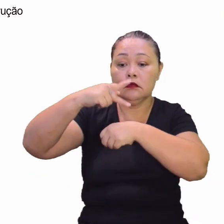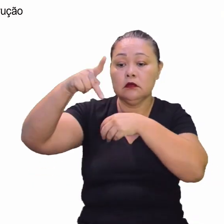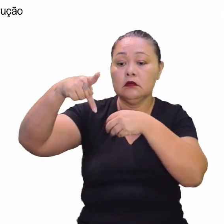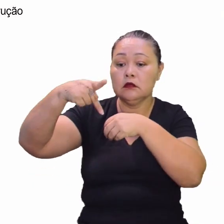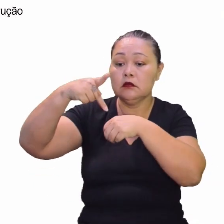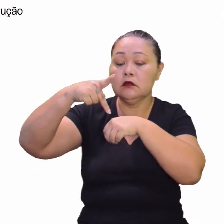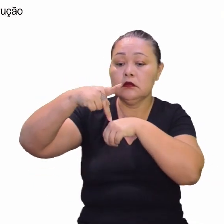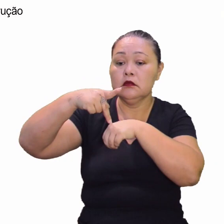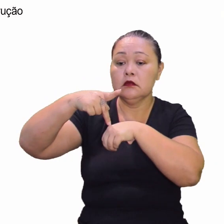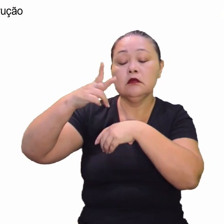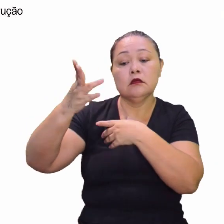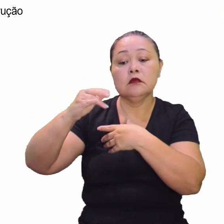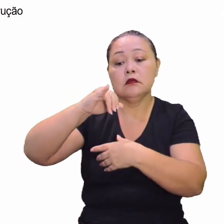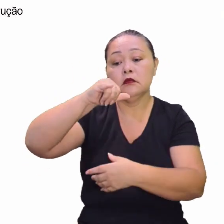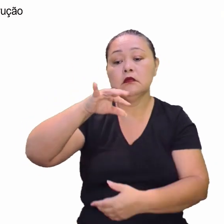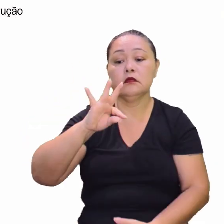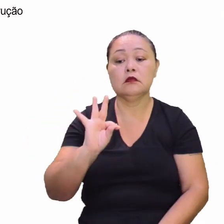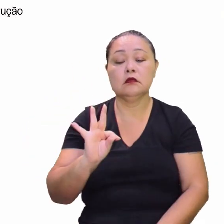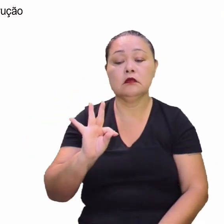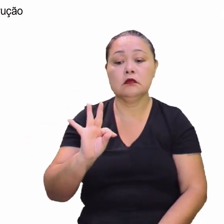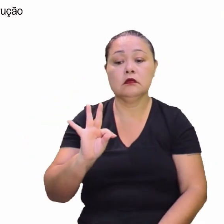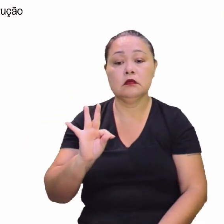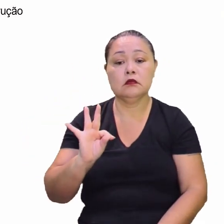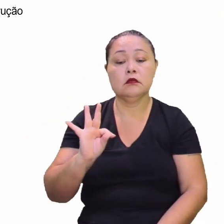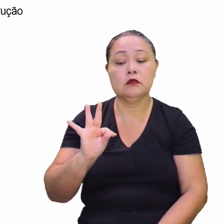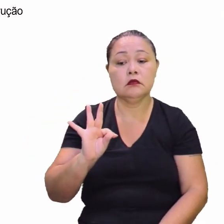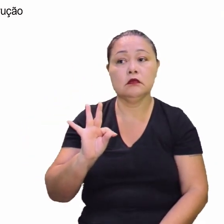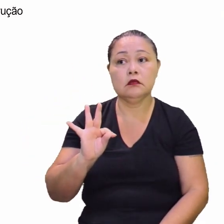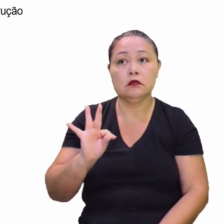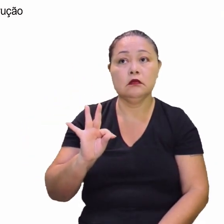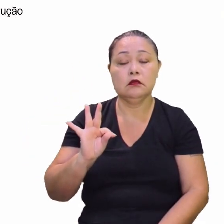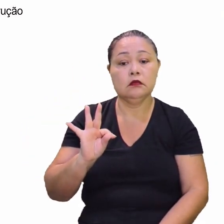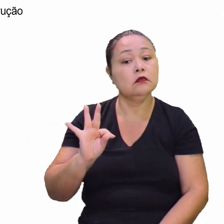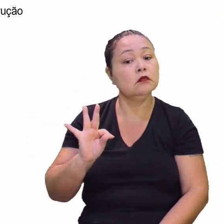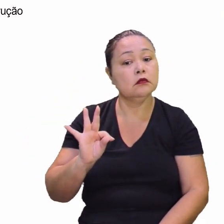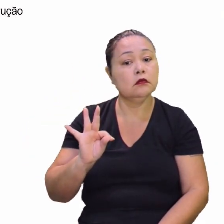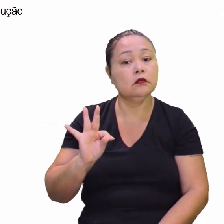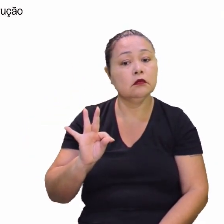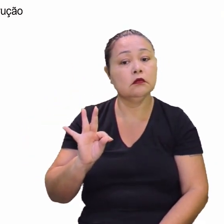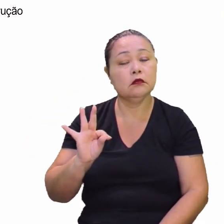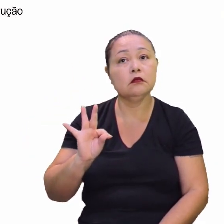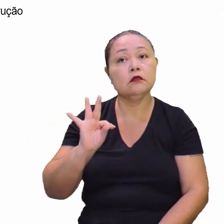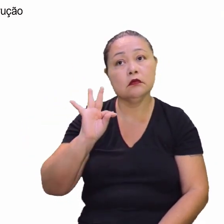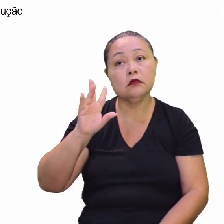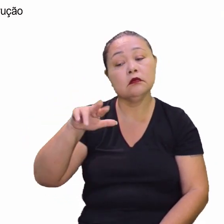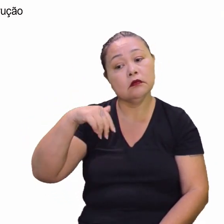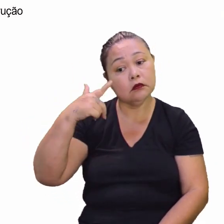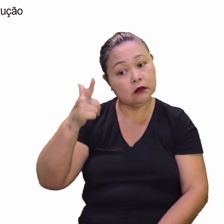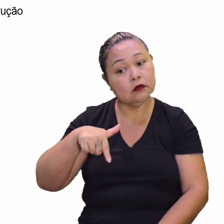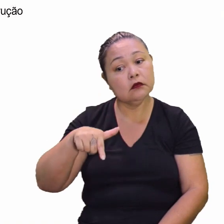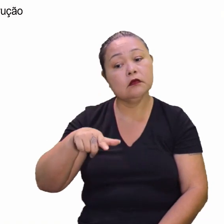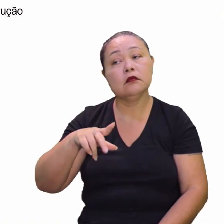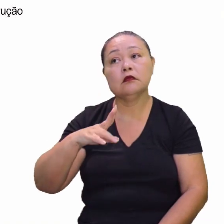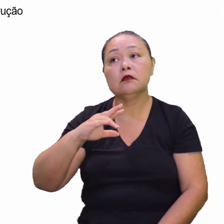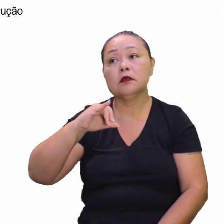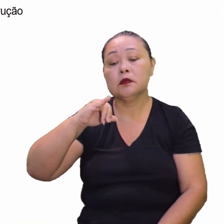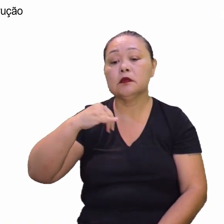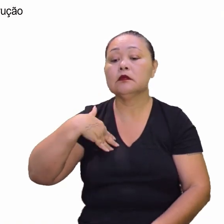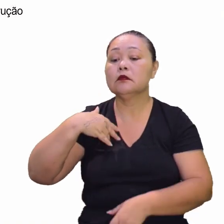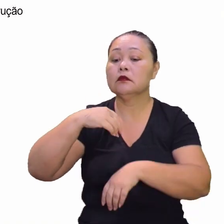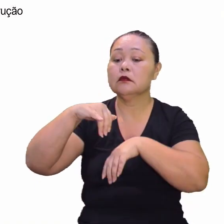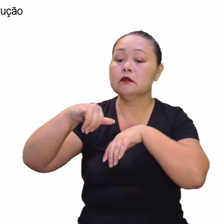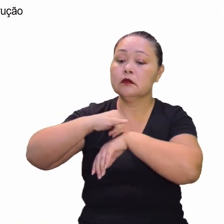internacional. Exatamente, então, que é o Jorge Teixeira, né? Isso. E esse, embora seja internacional, ainda